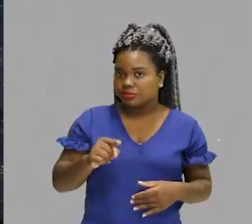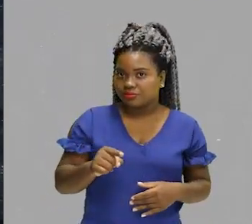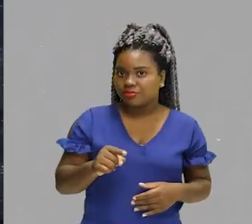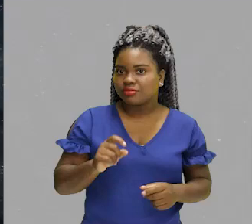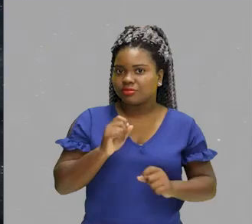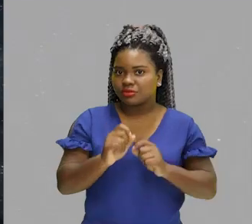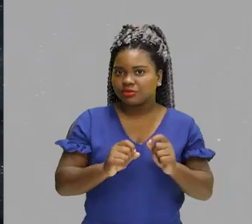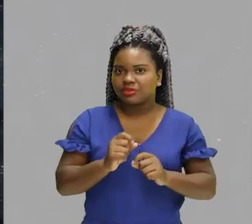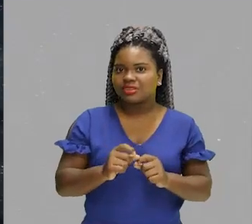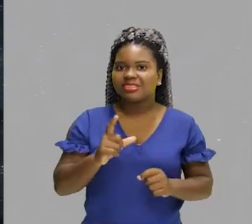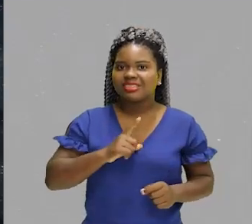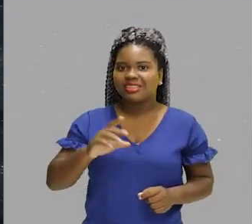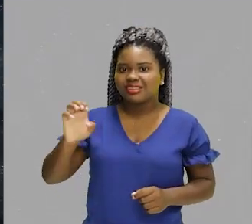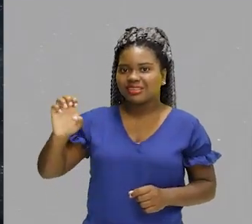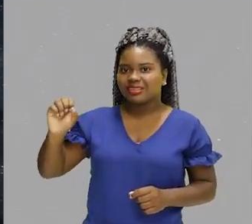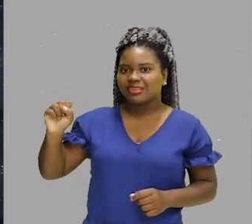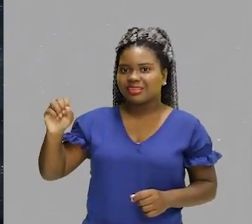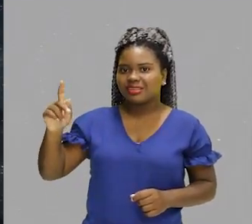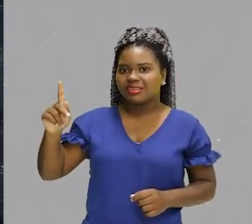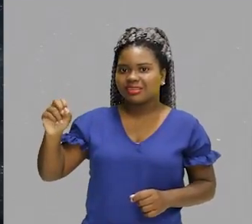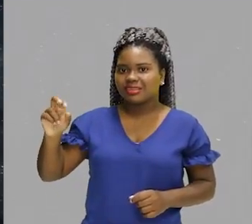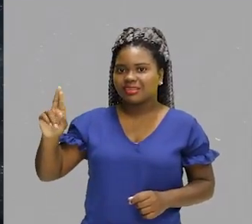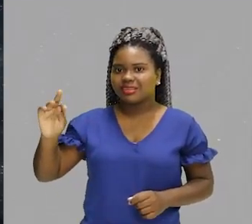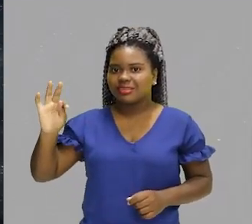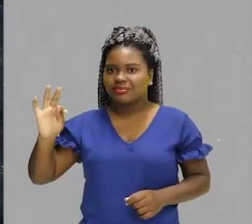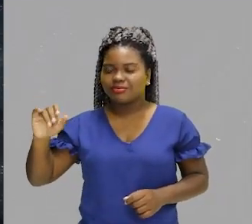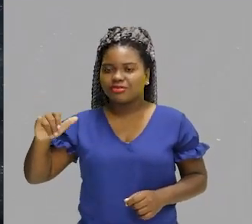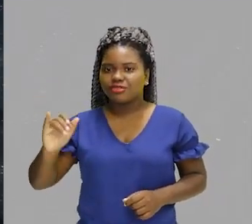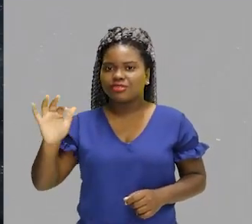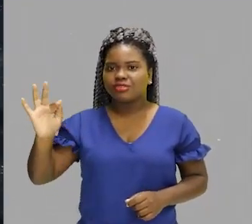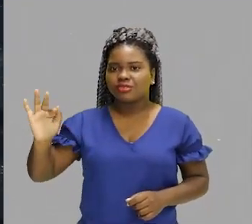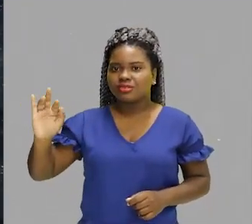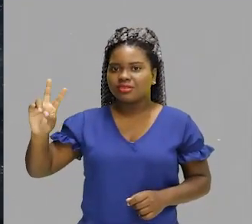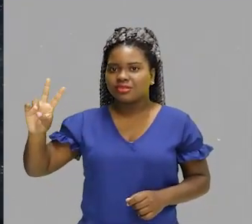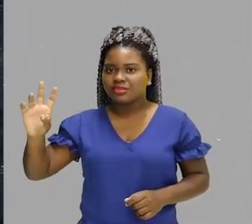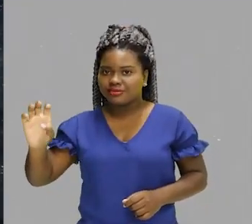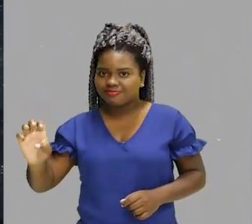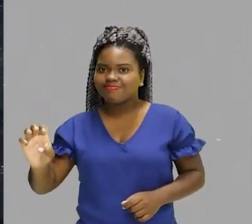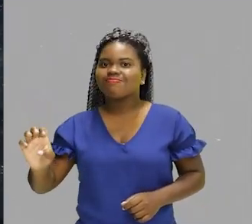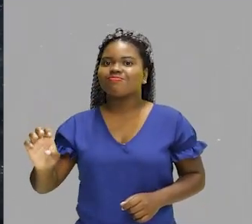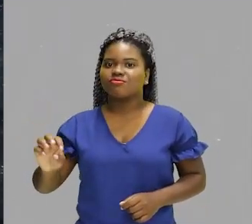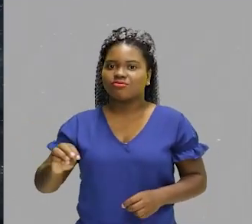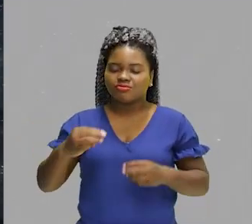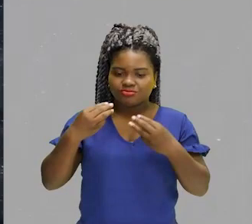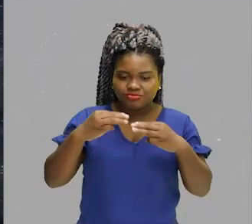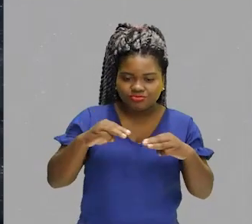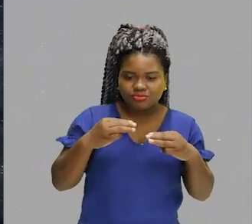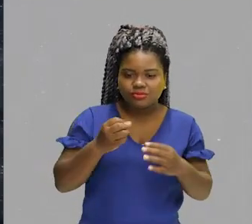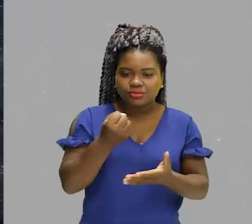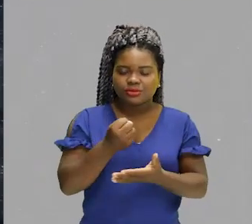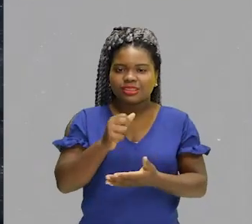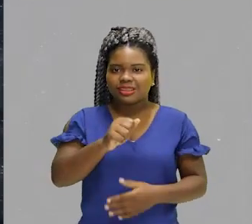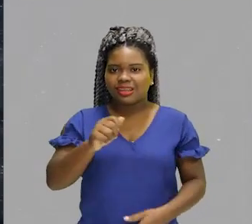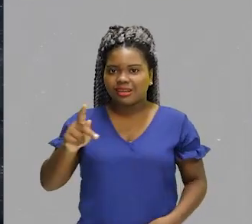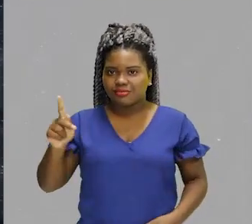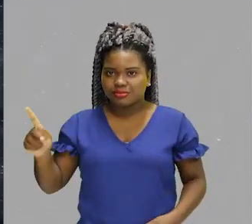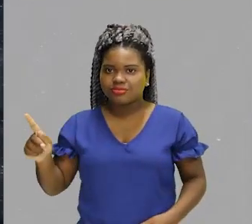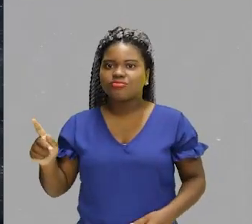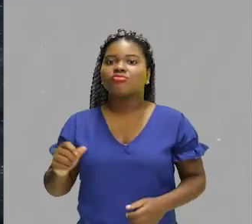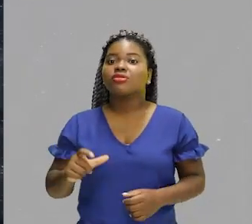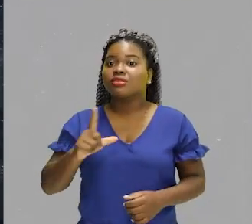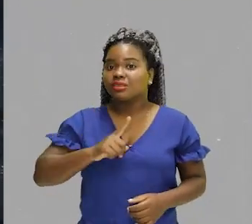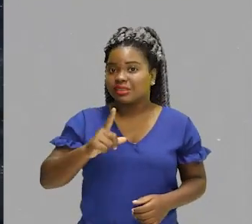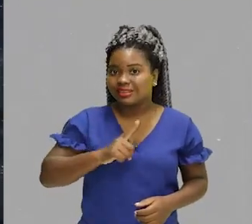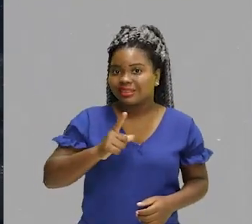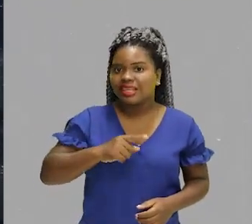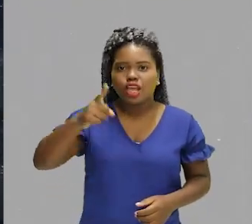lá no Spotify, lá na Rádio Timbira, no hashtag Fica em Casa Aprendendo, das 16 às 17. Todo dia tem aula para